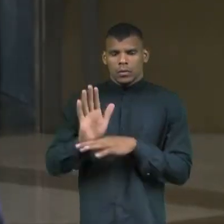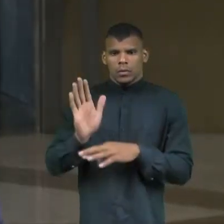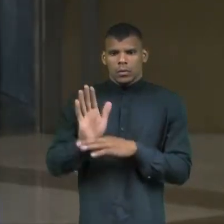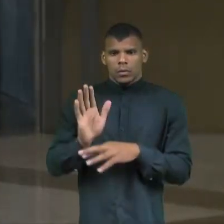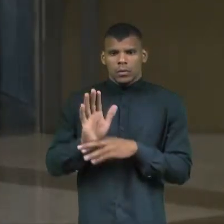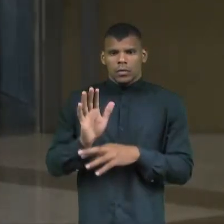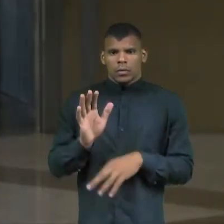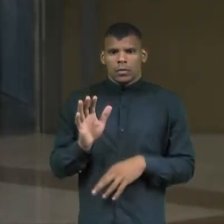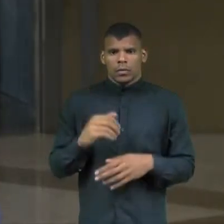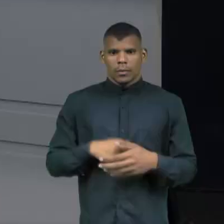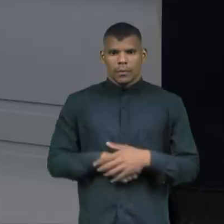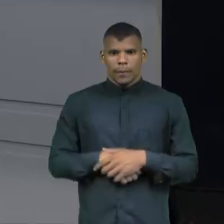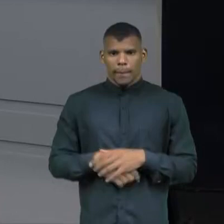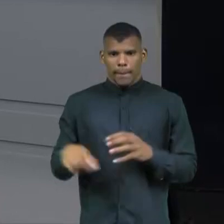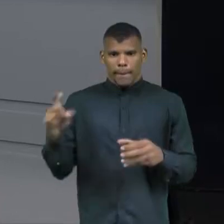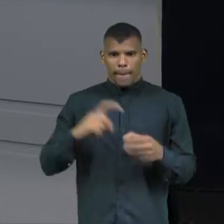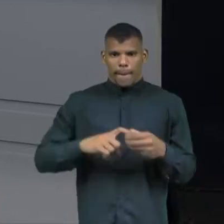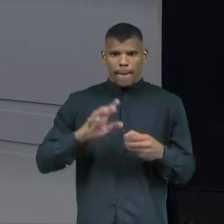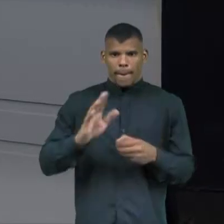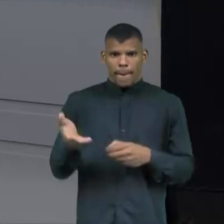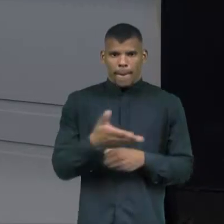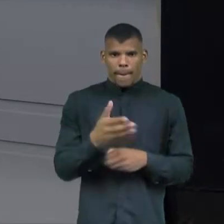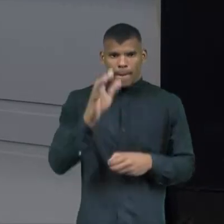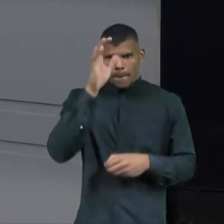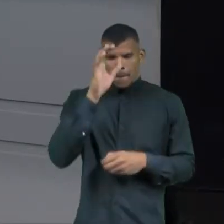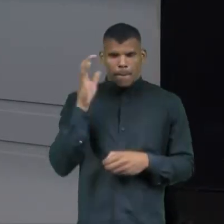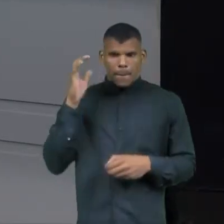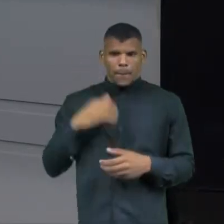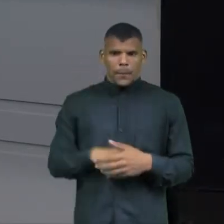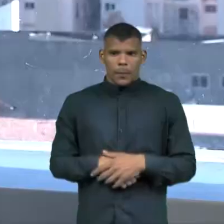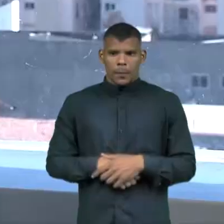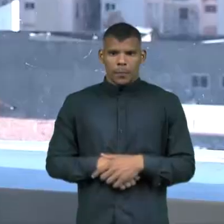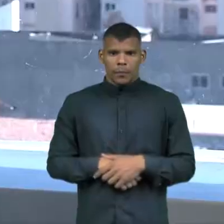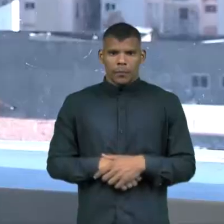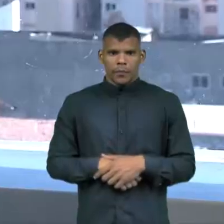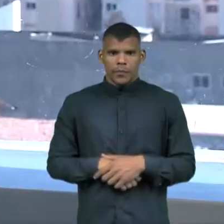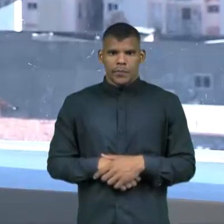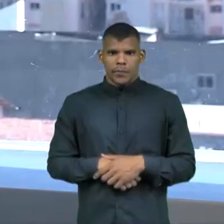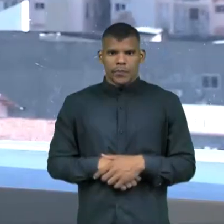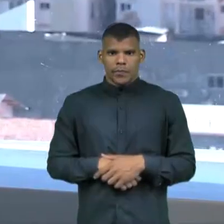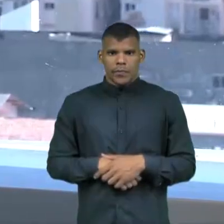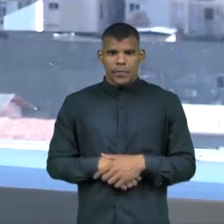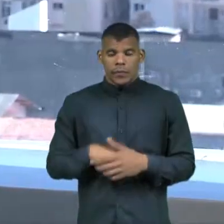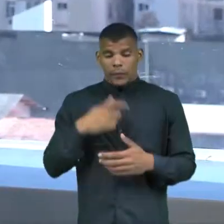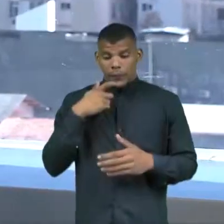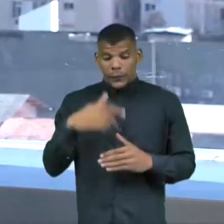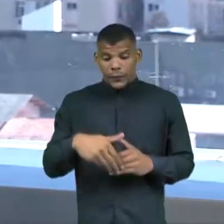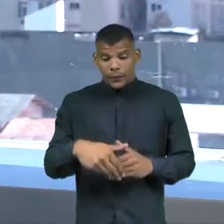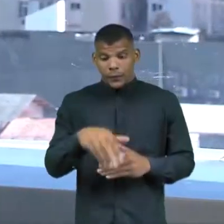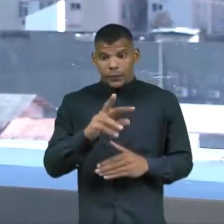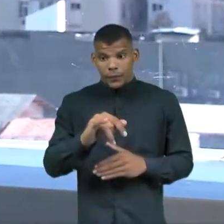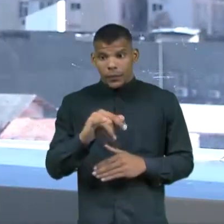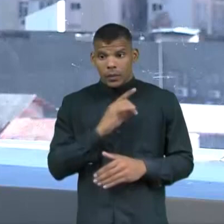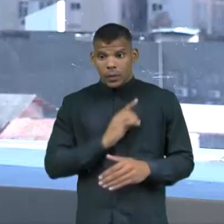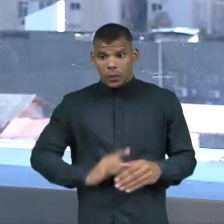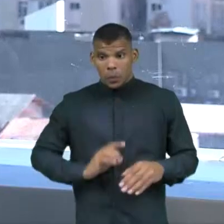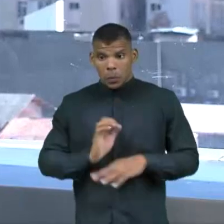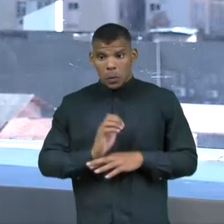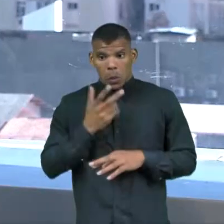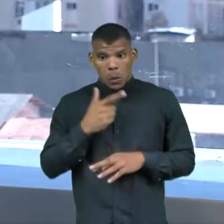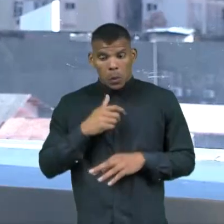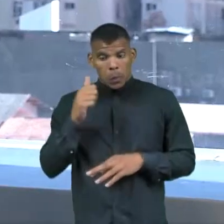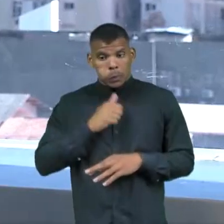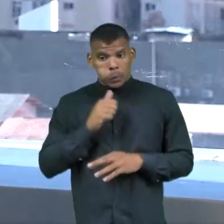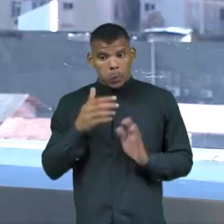mais. Voltamos ao estúdio, Cibele, com você. Obrigada, Renato. Daqui a pouco, deputados cearenses avaliam proposta